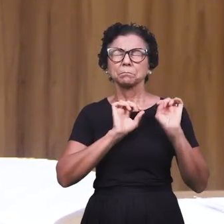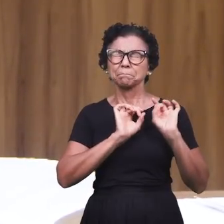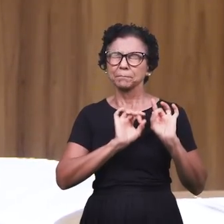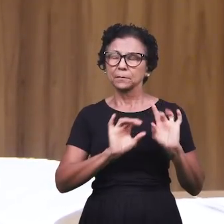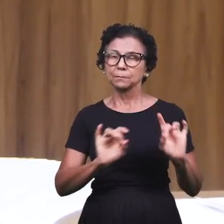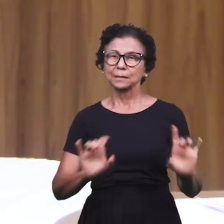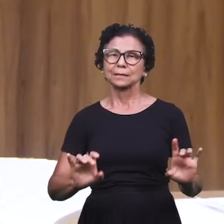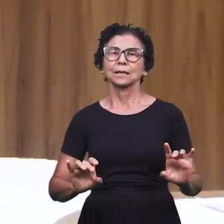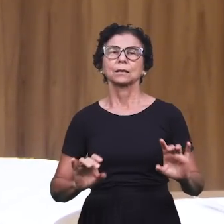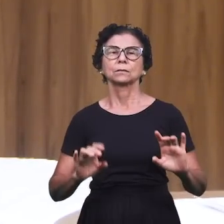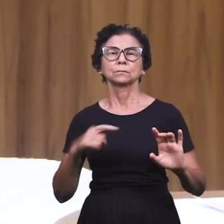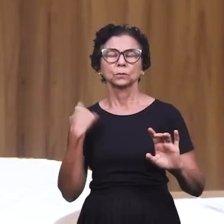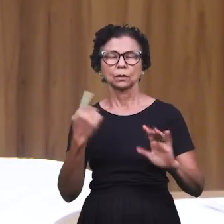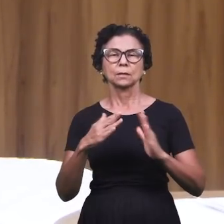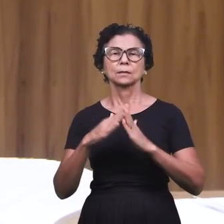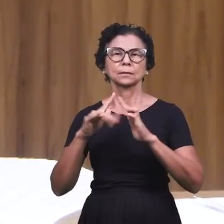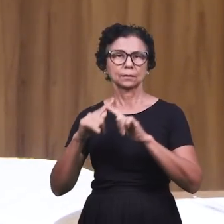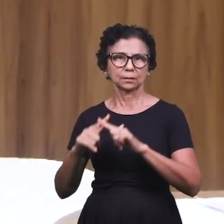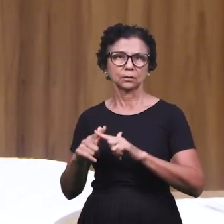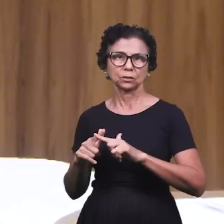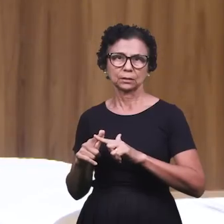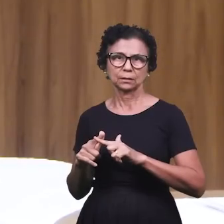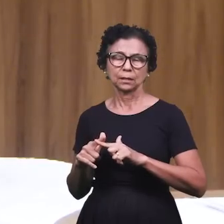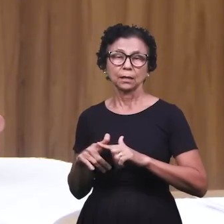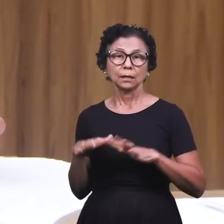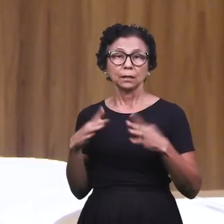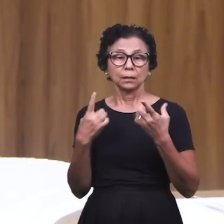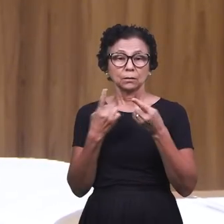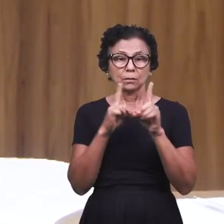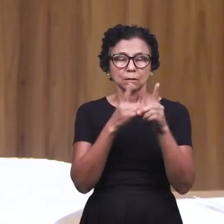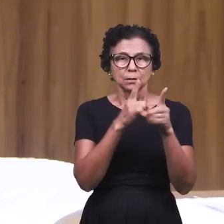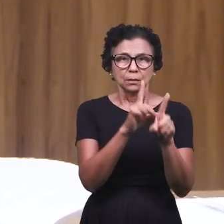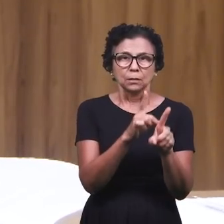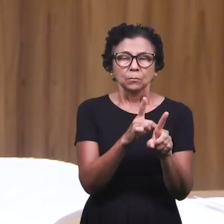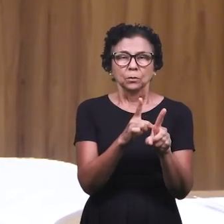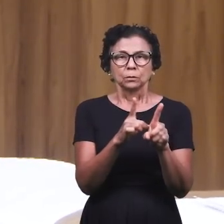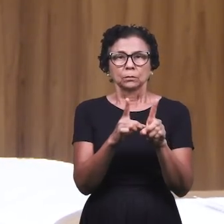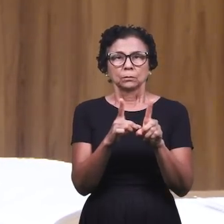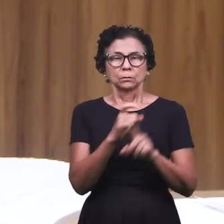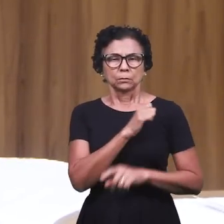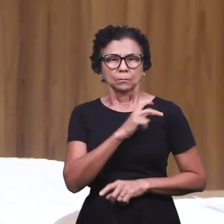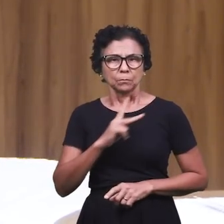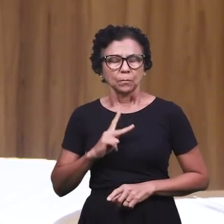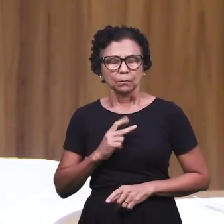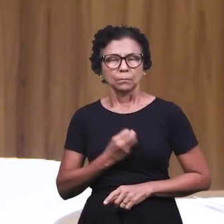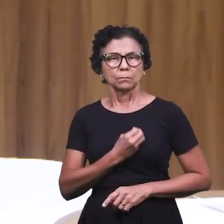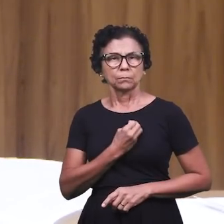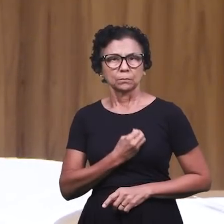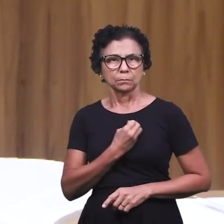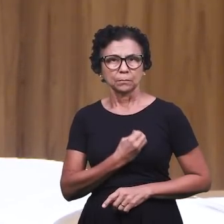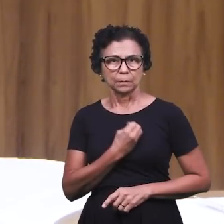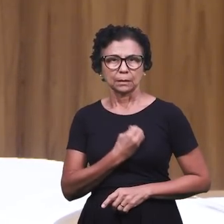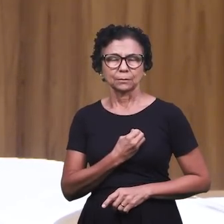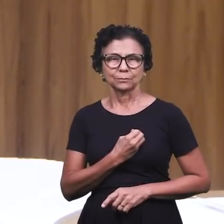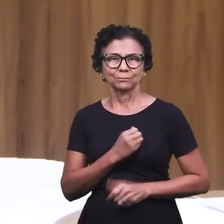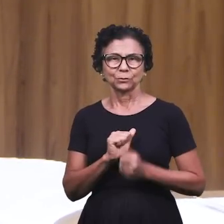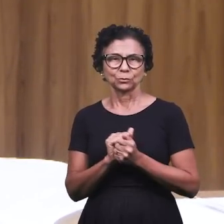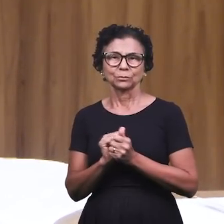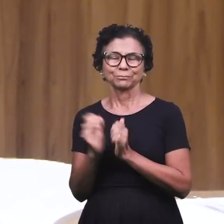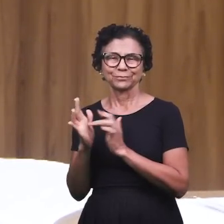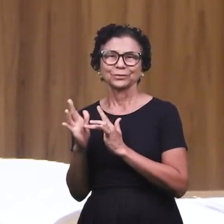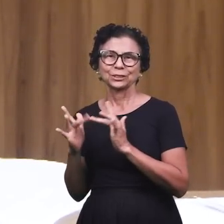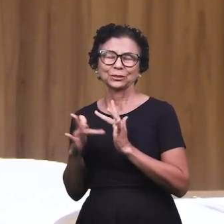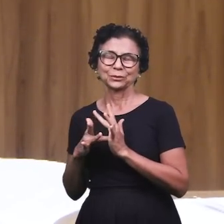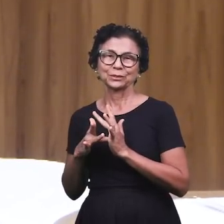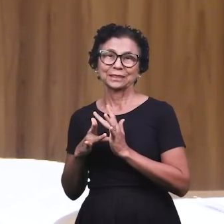para nós, né, como igreja, né? E os discípulos também, os apóstolos, participaram com Jesus em muitos momentos da ceia,